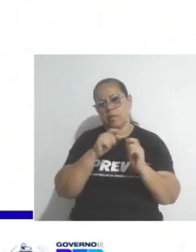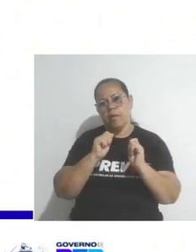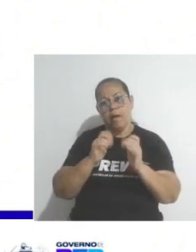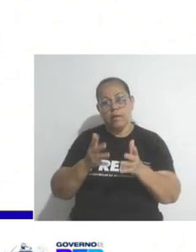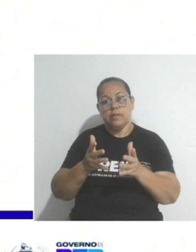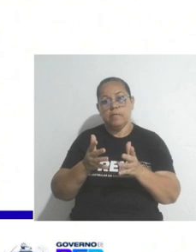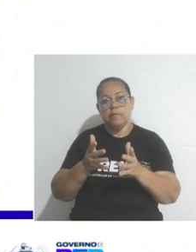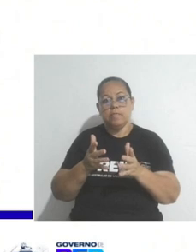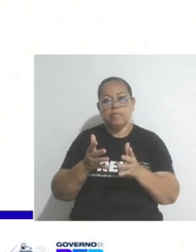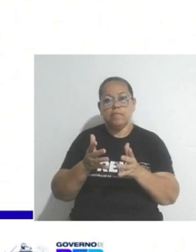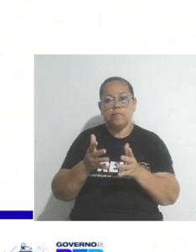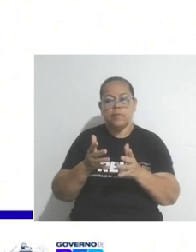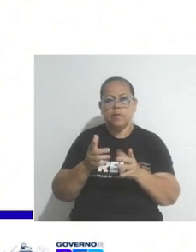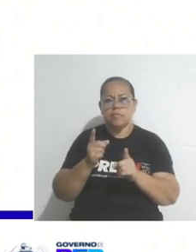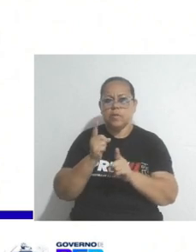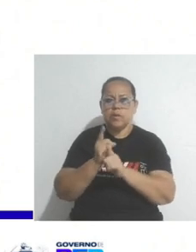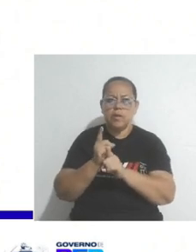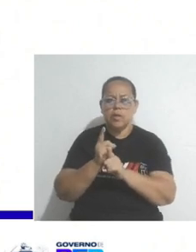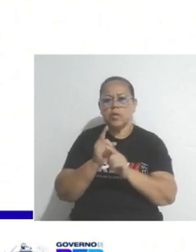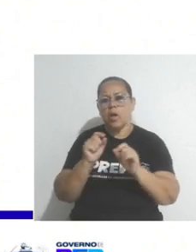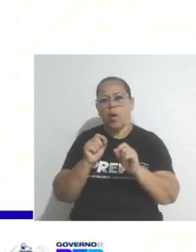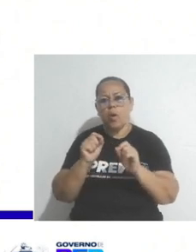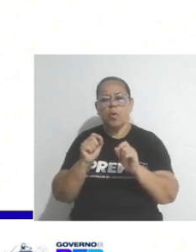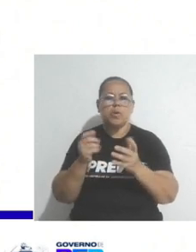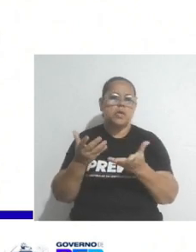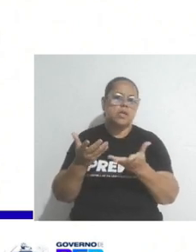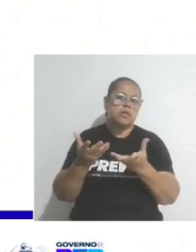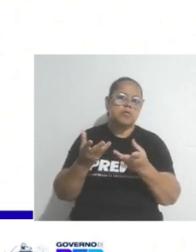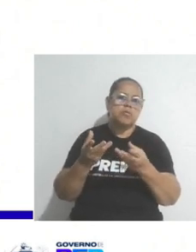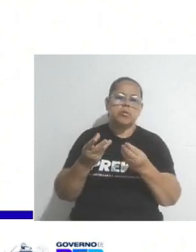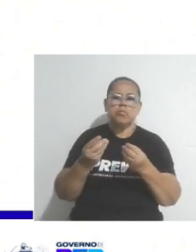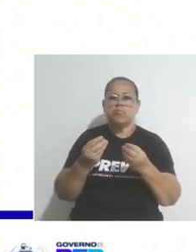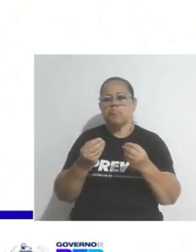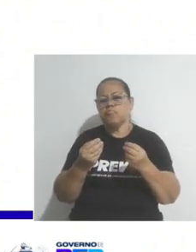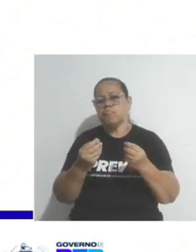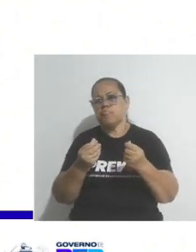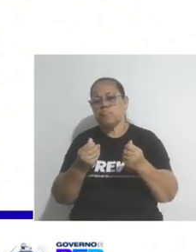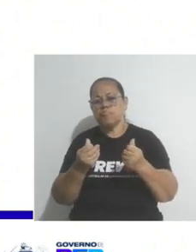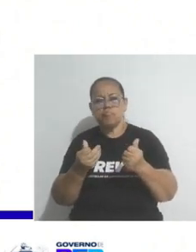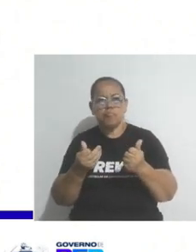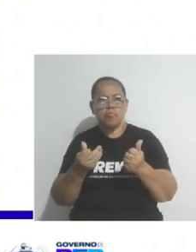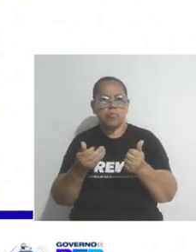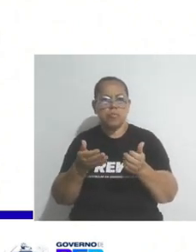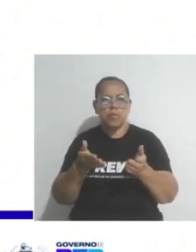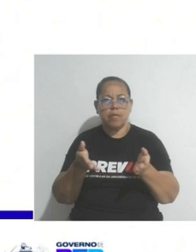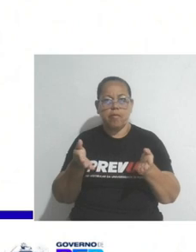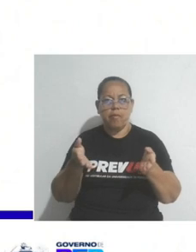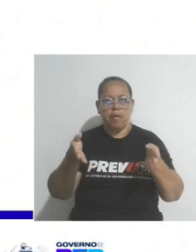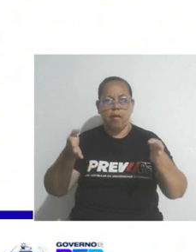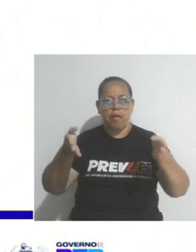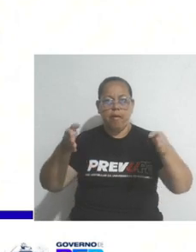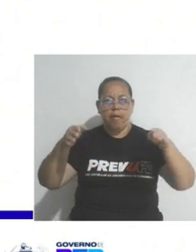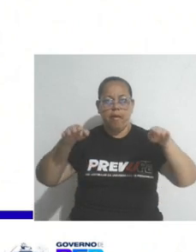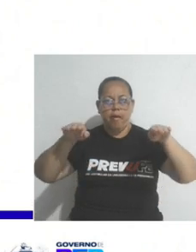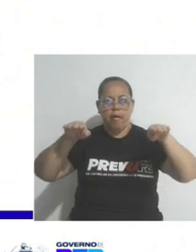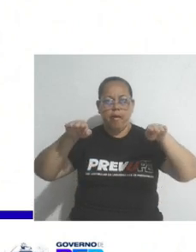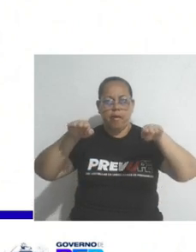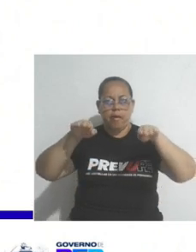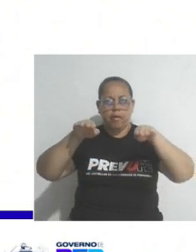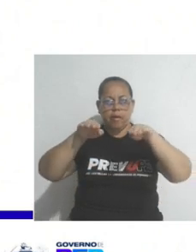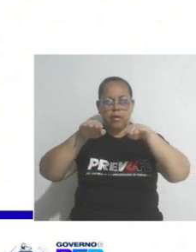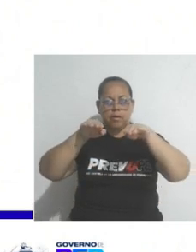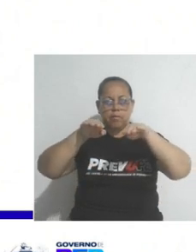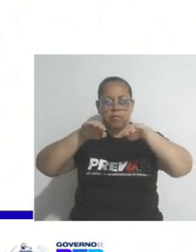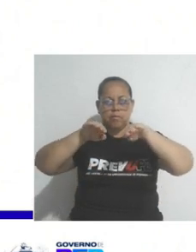gente vai ter a dissolução ao longo das traturas e início